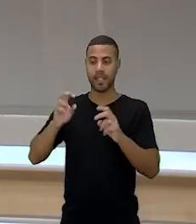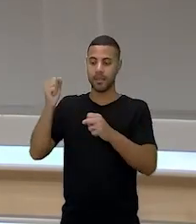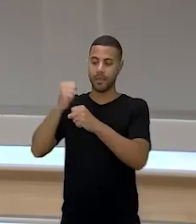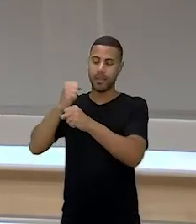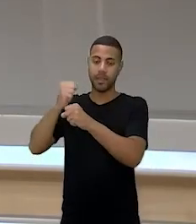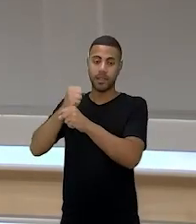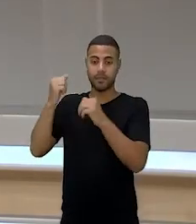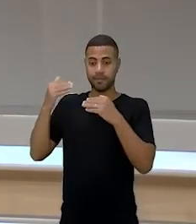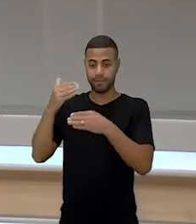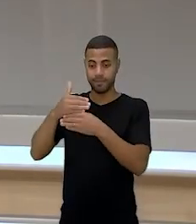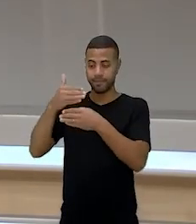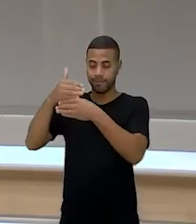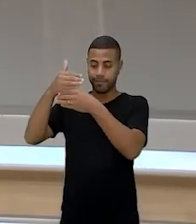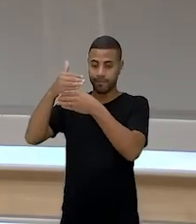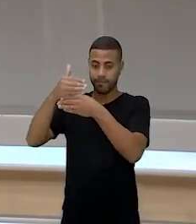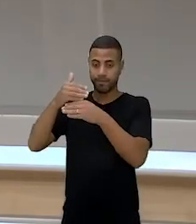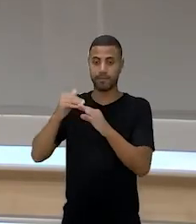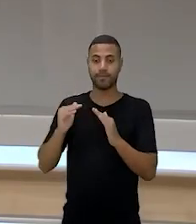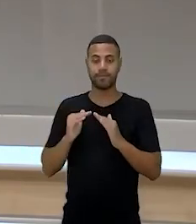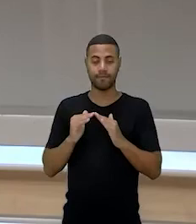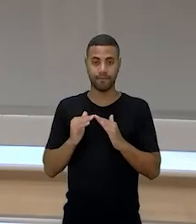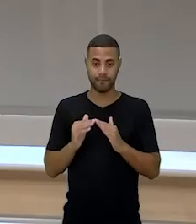da construção civil, né, especificamente.